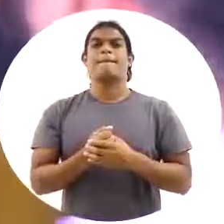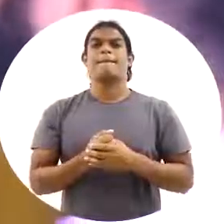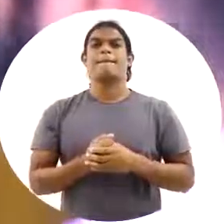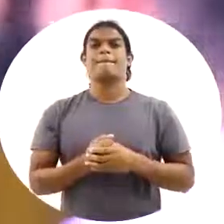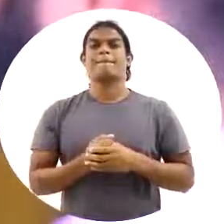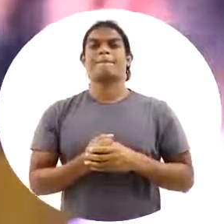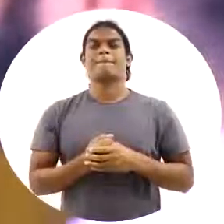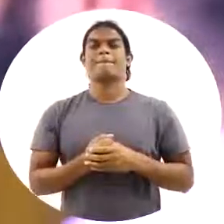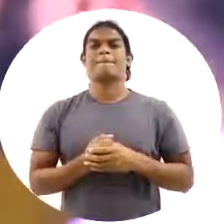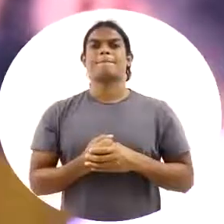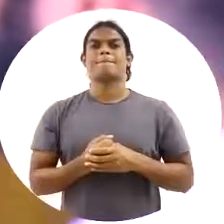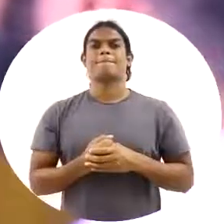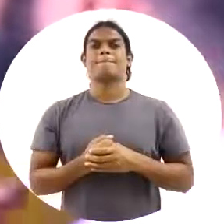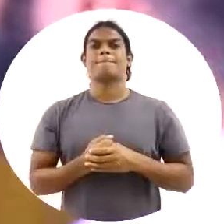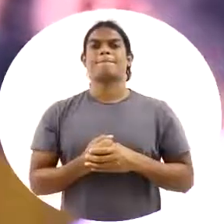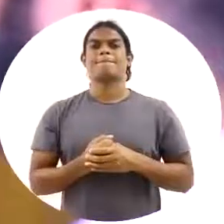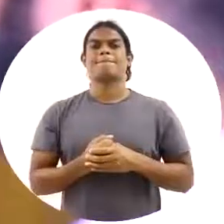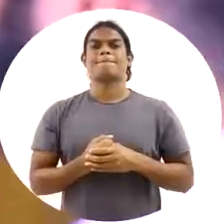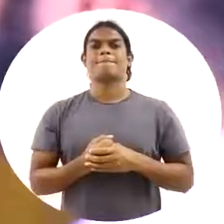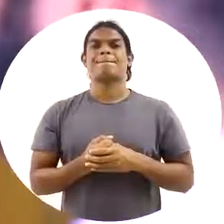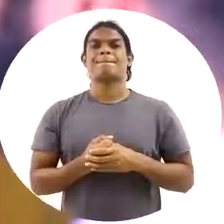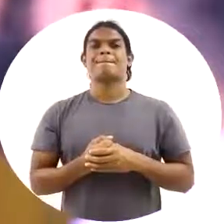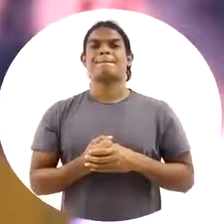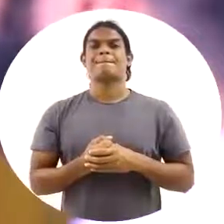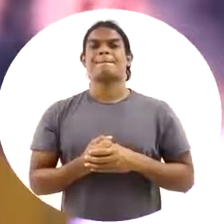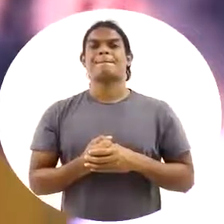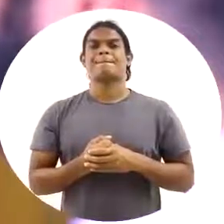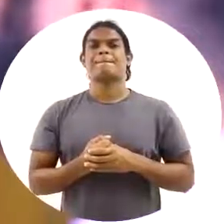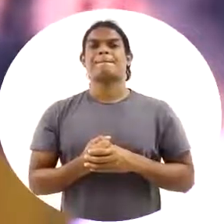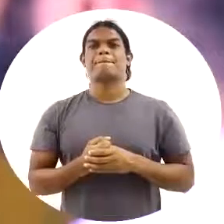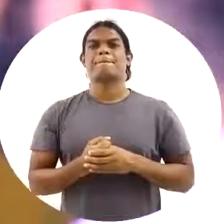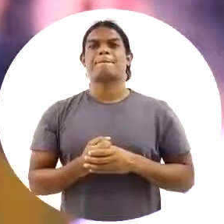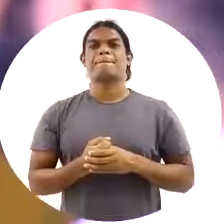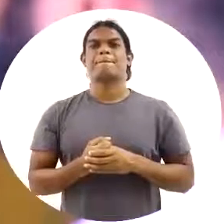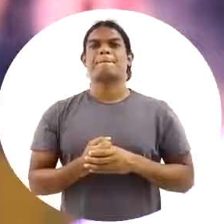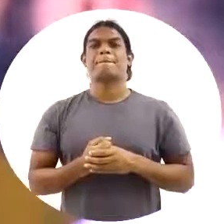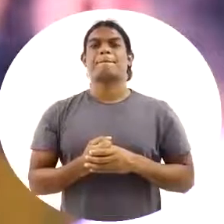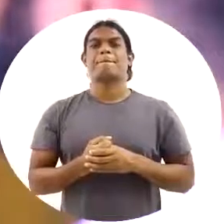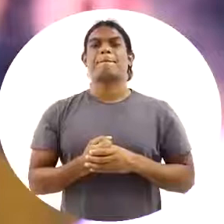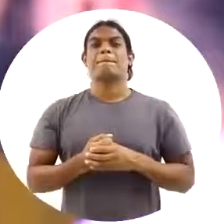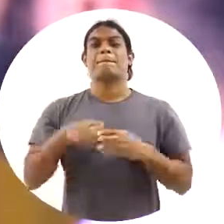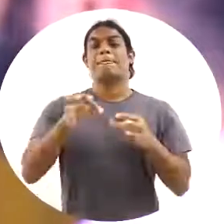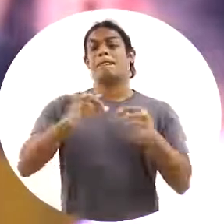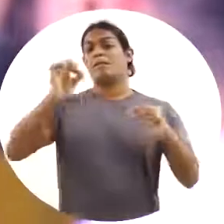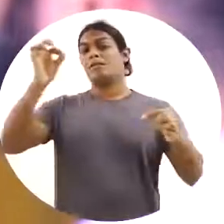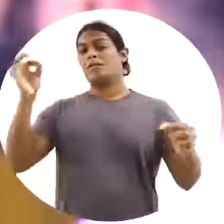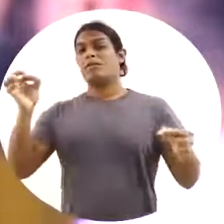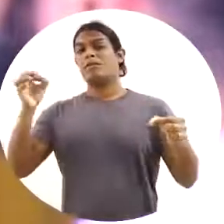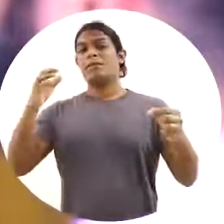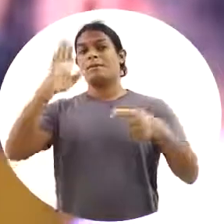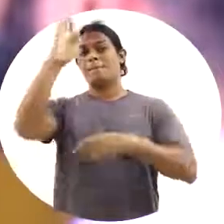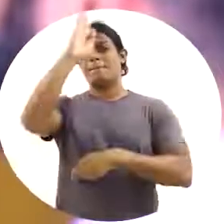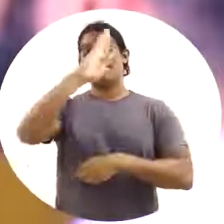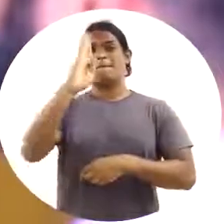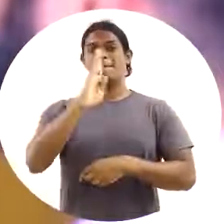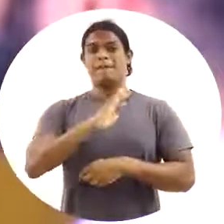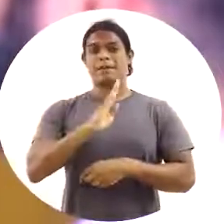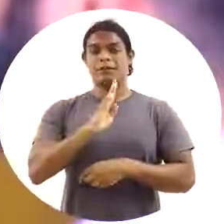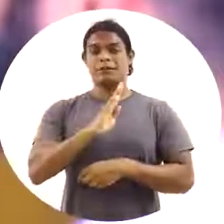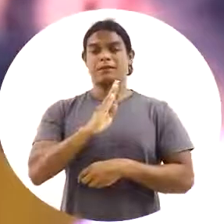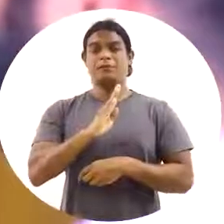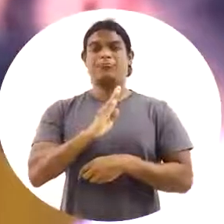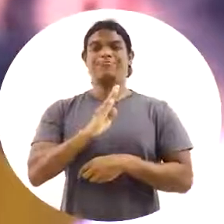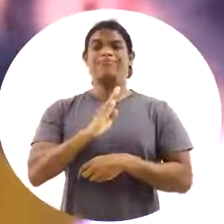do foco que é o ecodesign e práticas sustentáveis em design. fora do Brasil, né? A